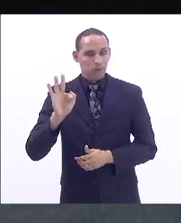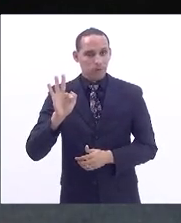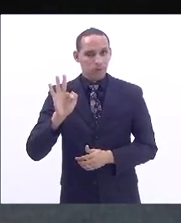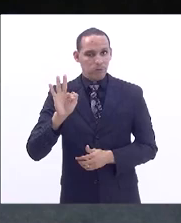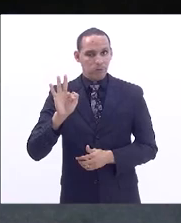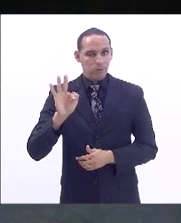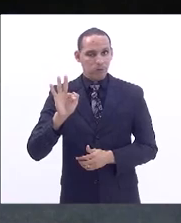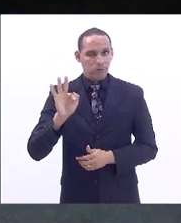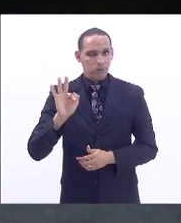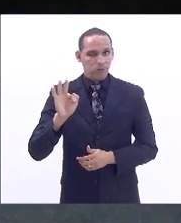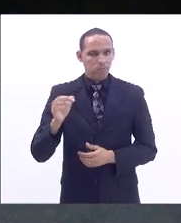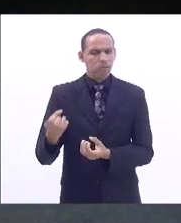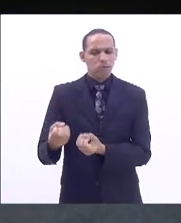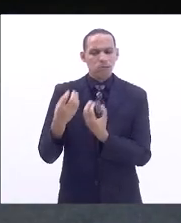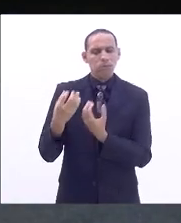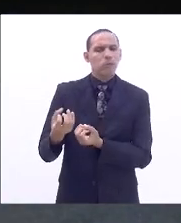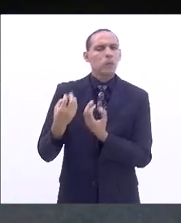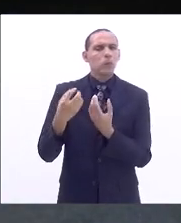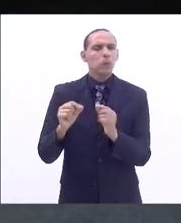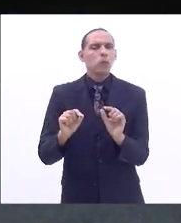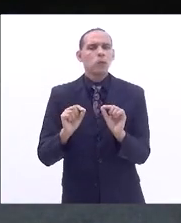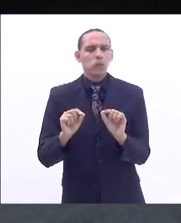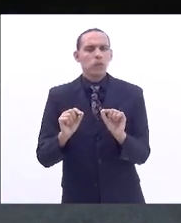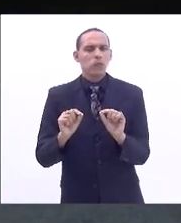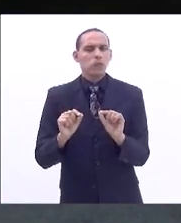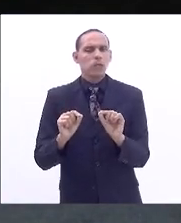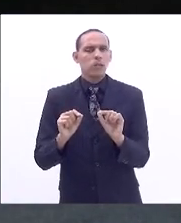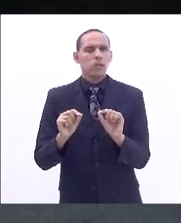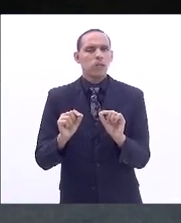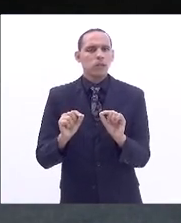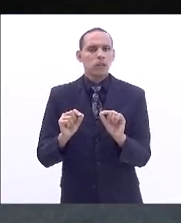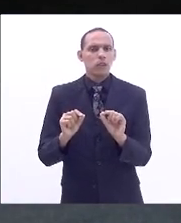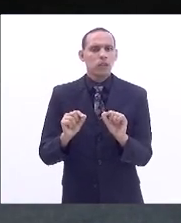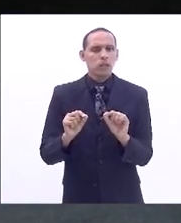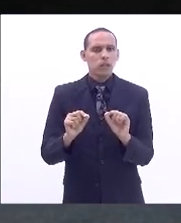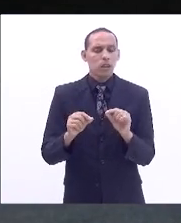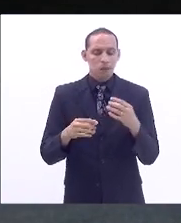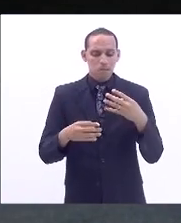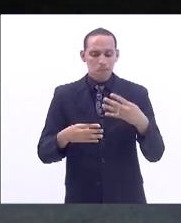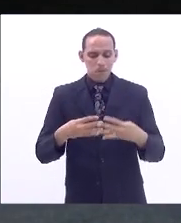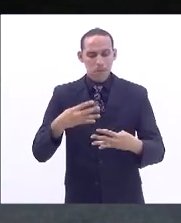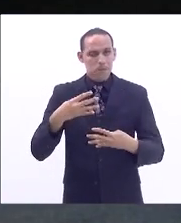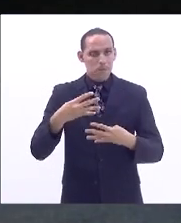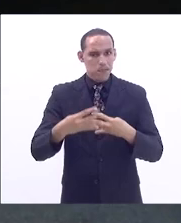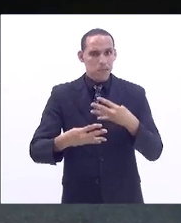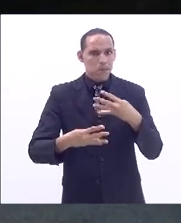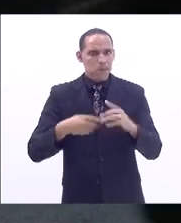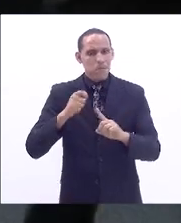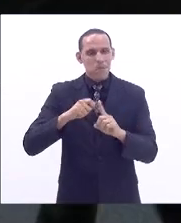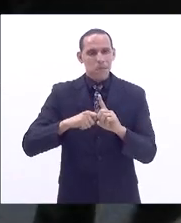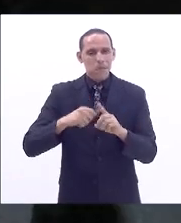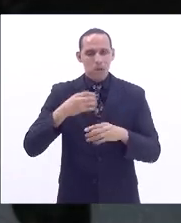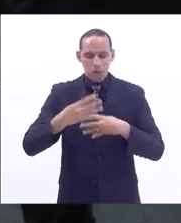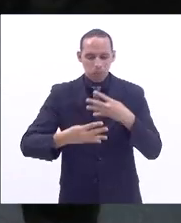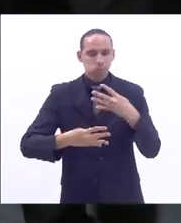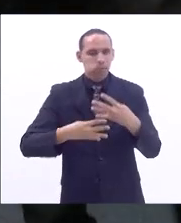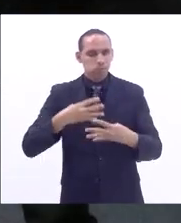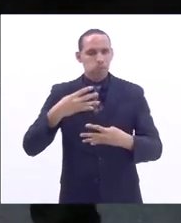que nos ensina que nos últimos dois quadrimestres de um exercício